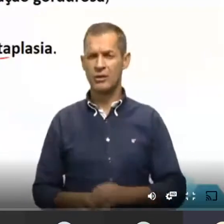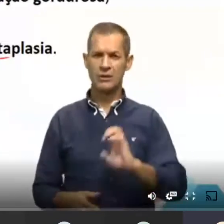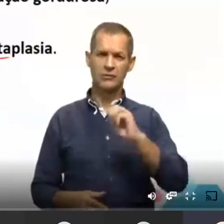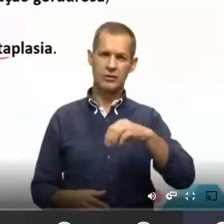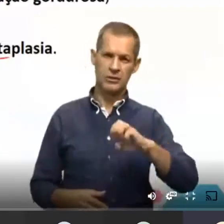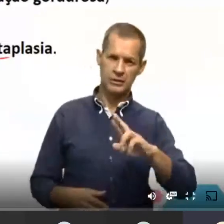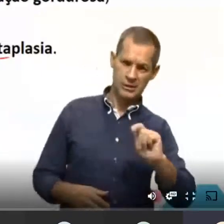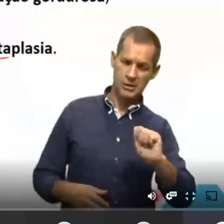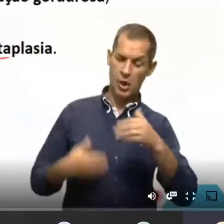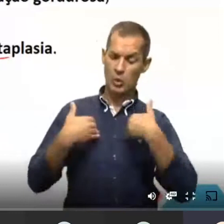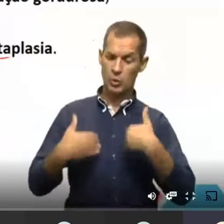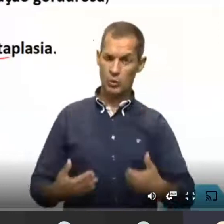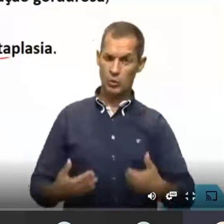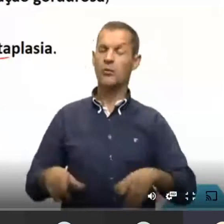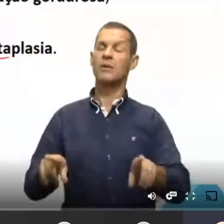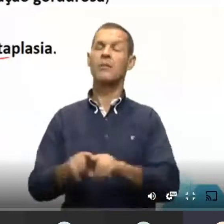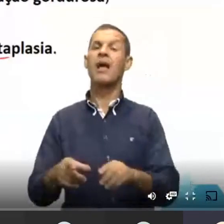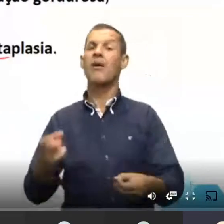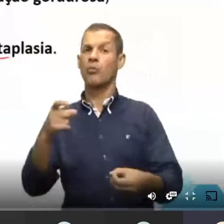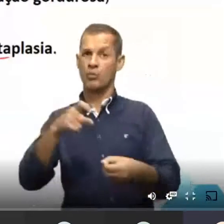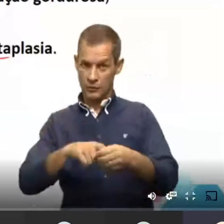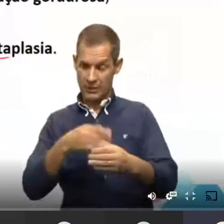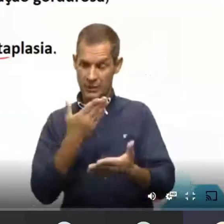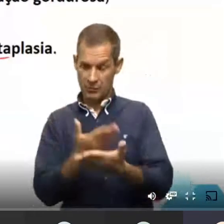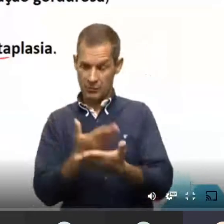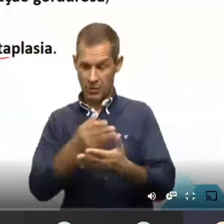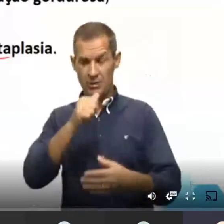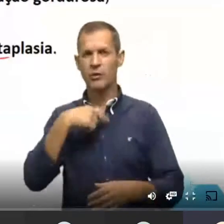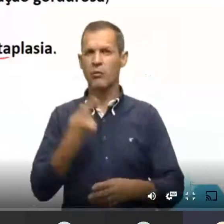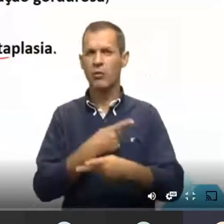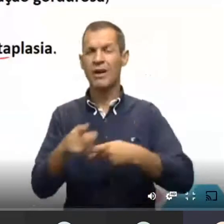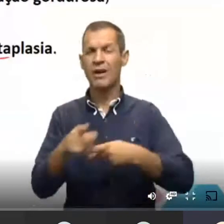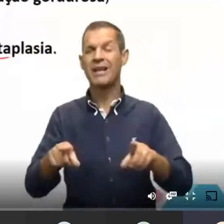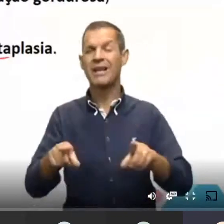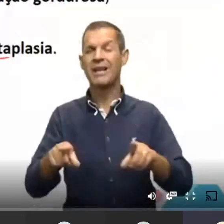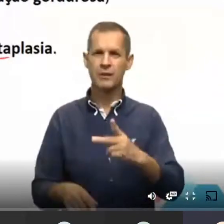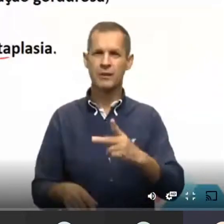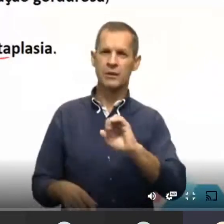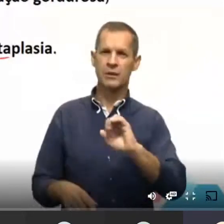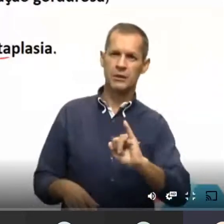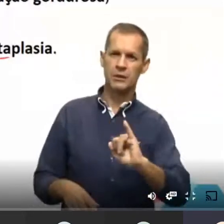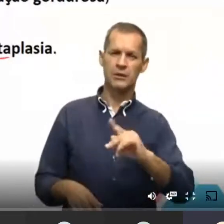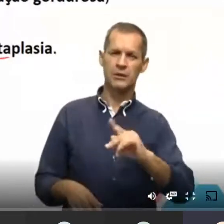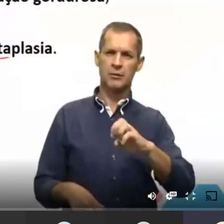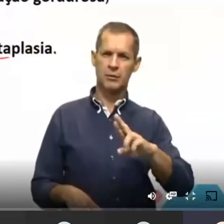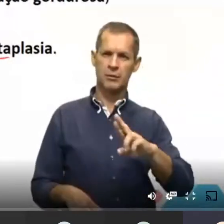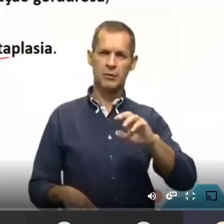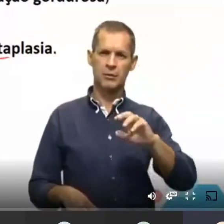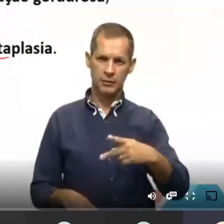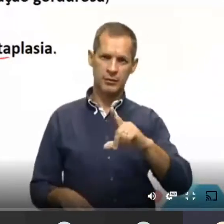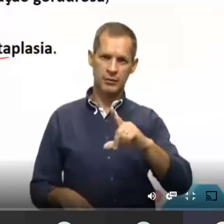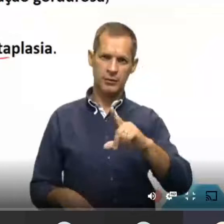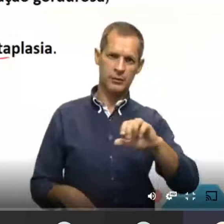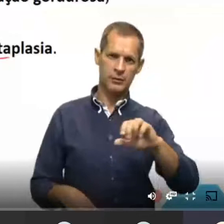maior. Ok? Continuando a nossa aula, vamos falar também da hiperplasia,